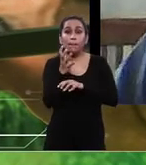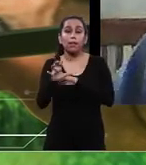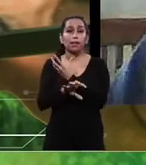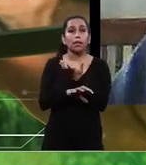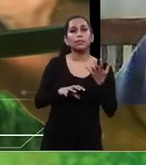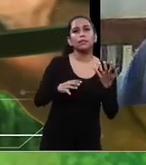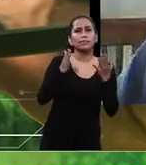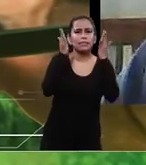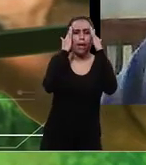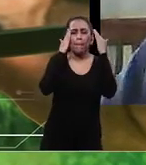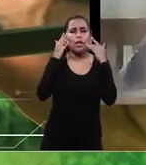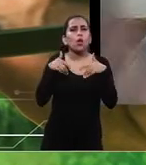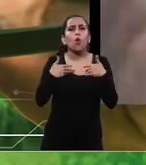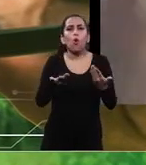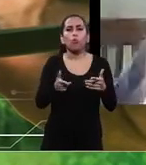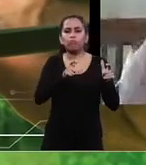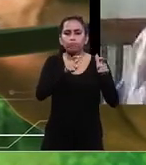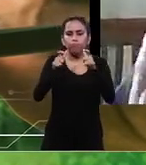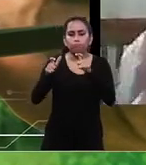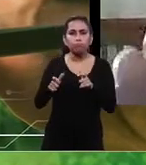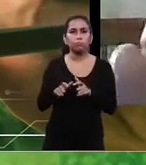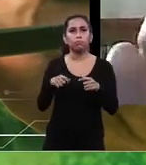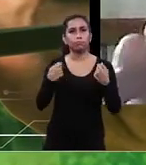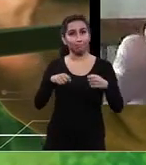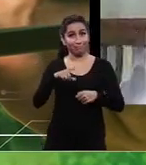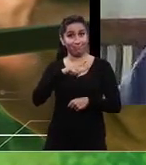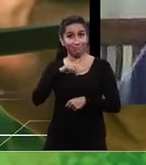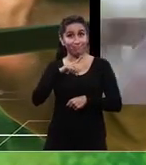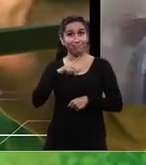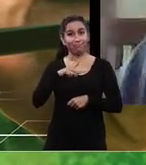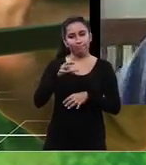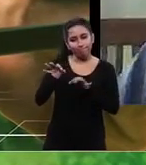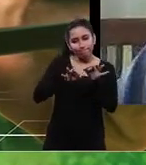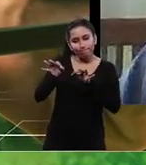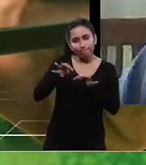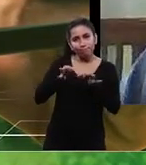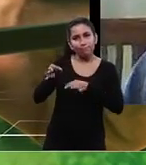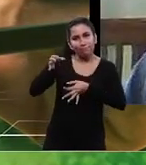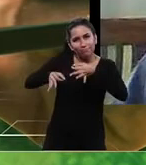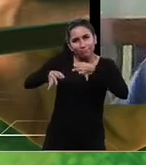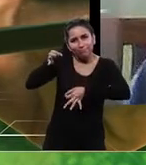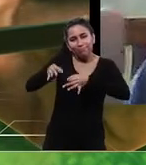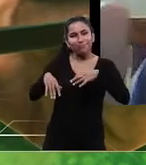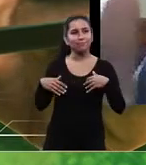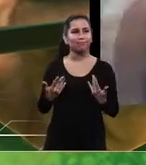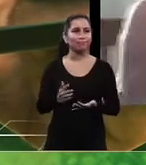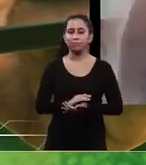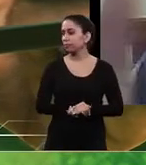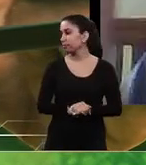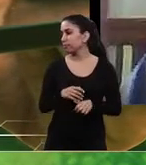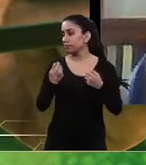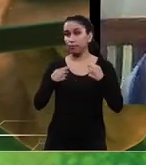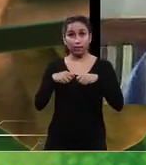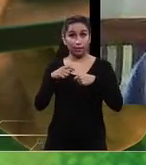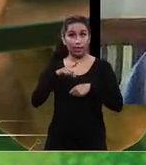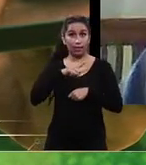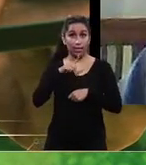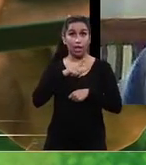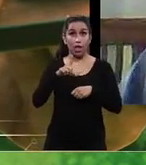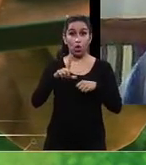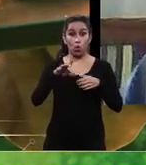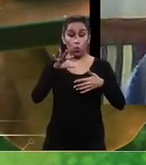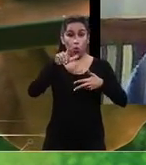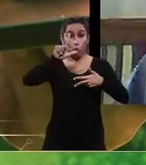está cada coisa, né? Precisa desse ordenamento jurídico. A gente precisa que o legislativo discuta